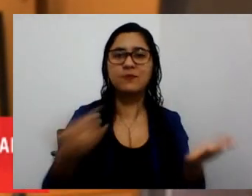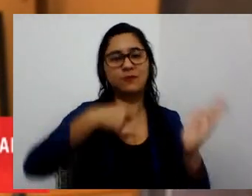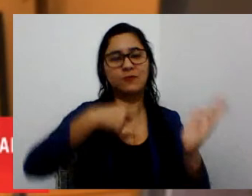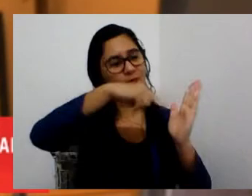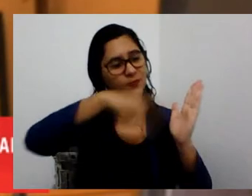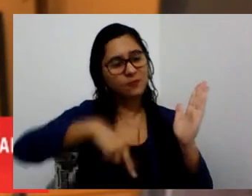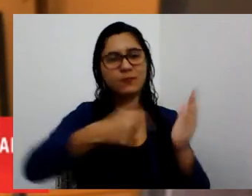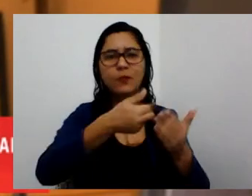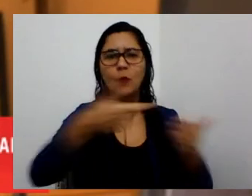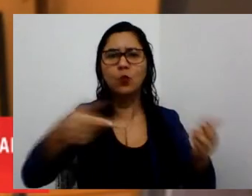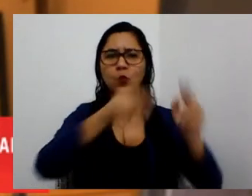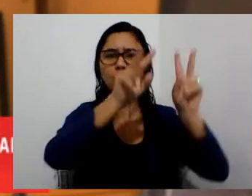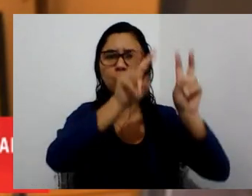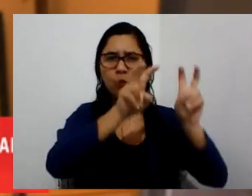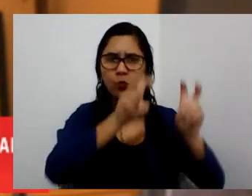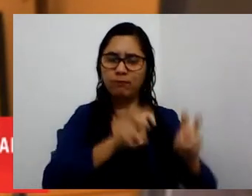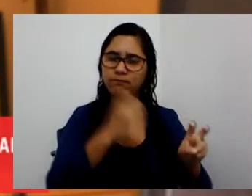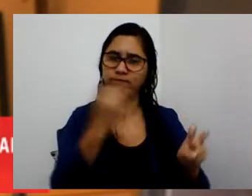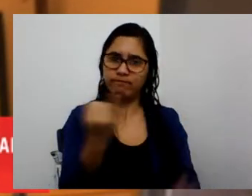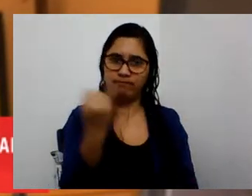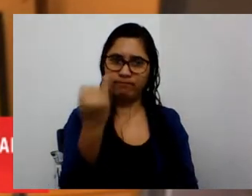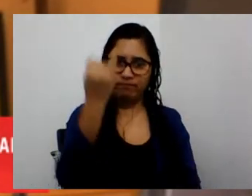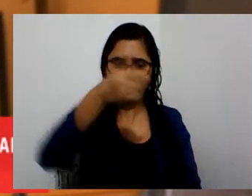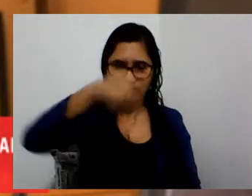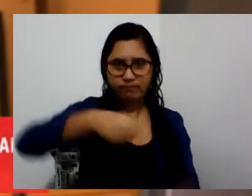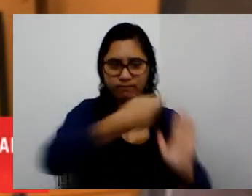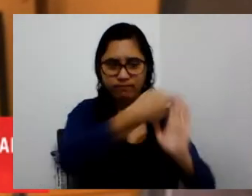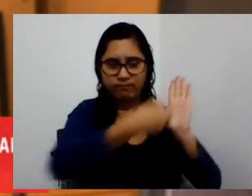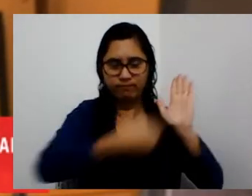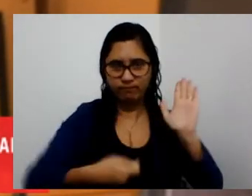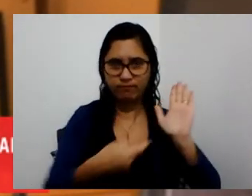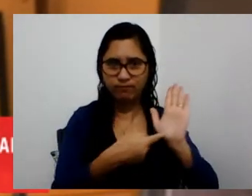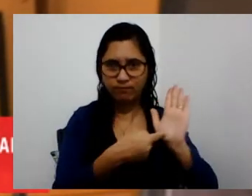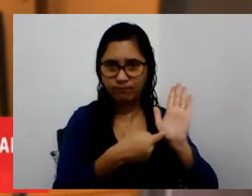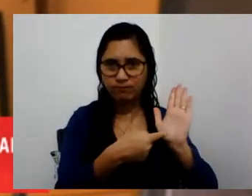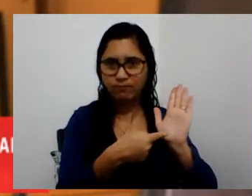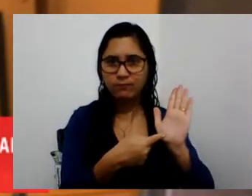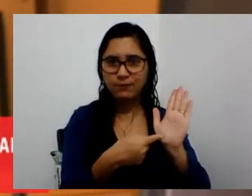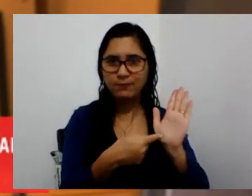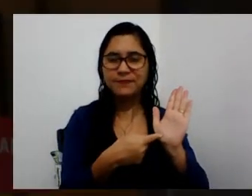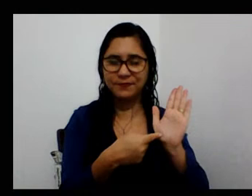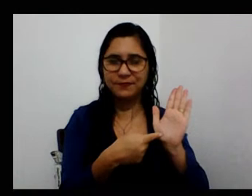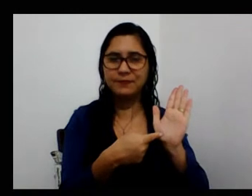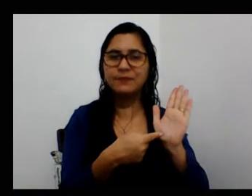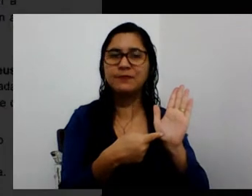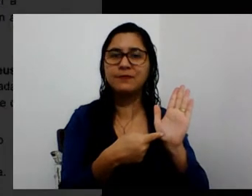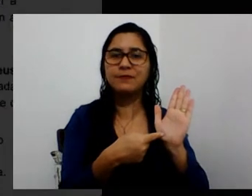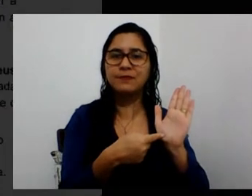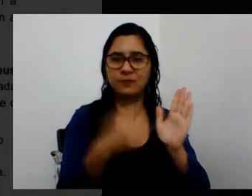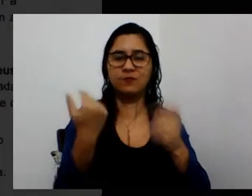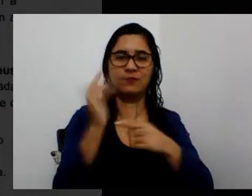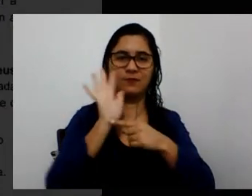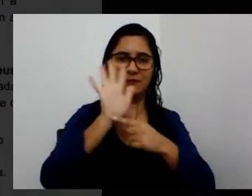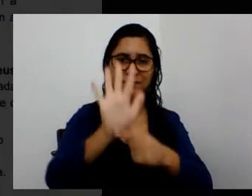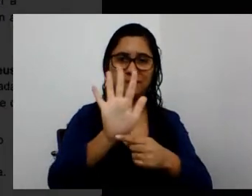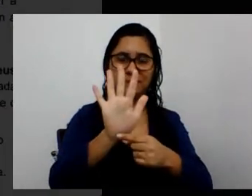alguns tópicos relevantes desse documento que eu passo a apresentar.